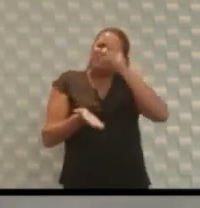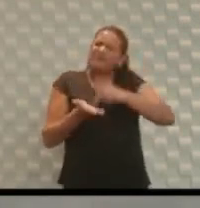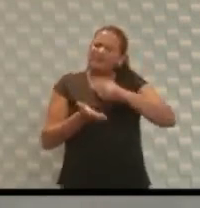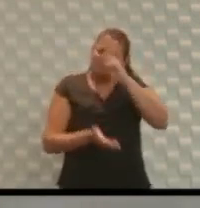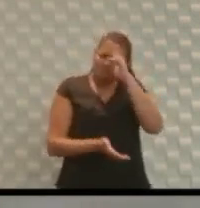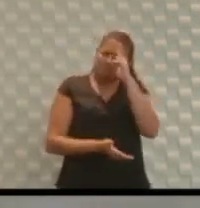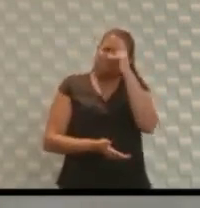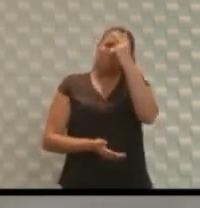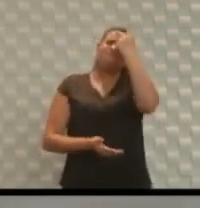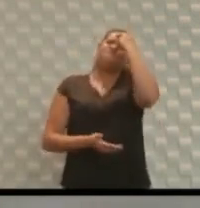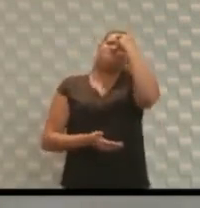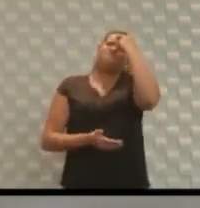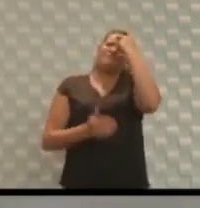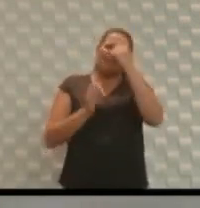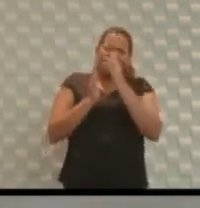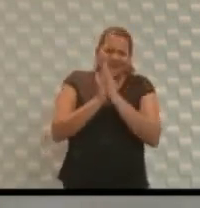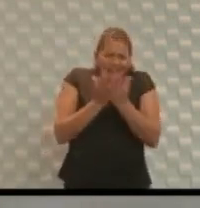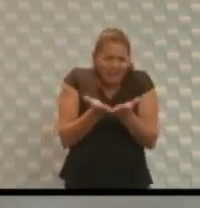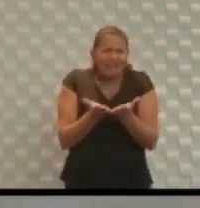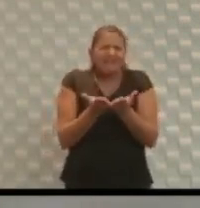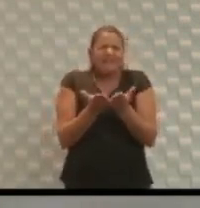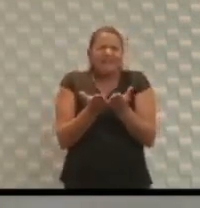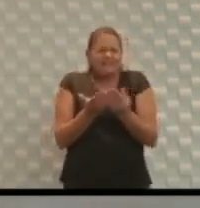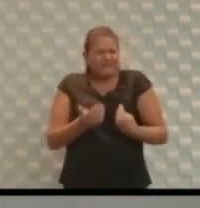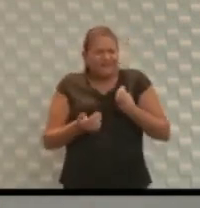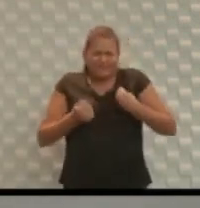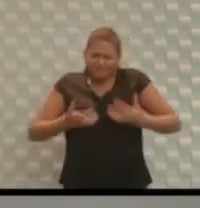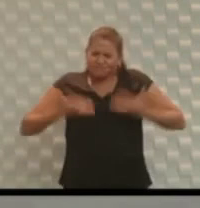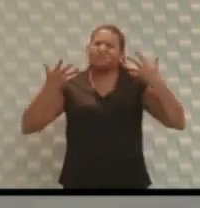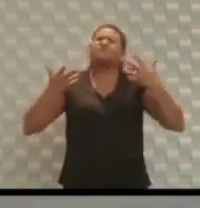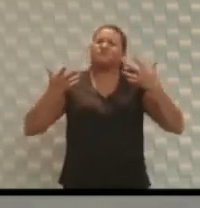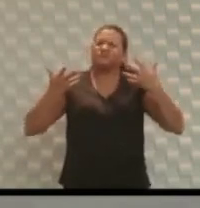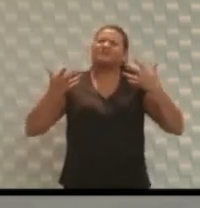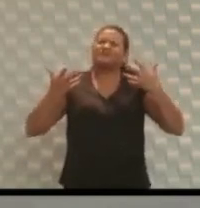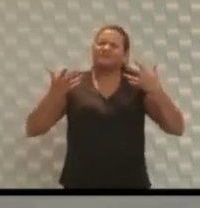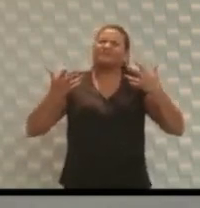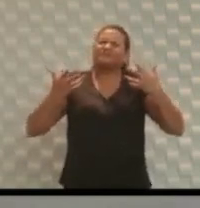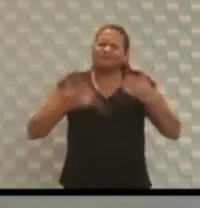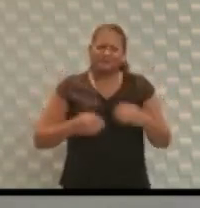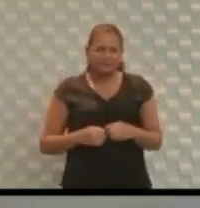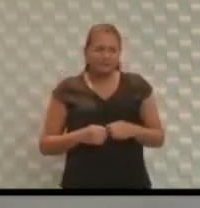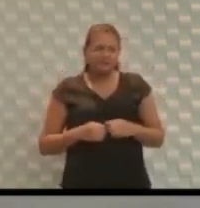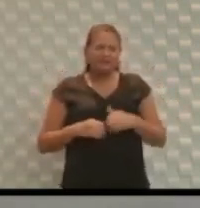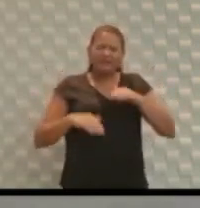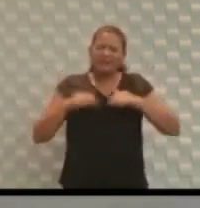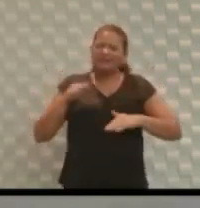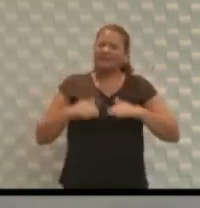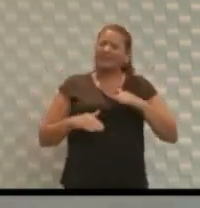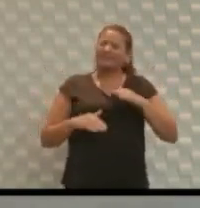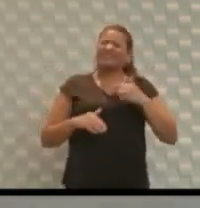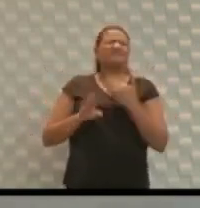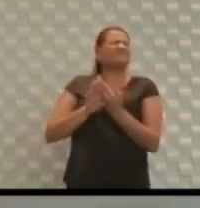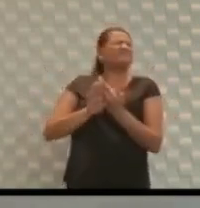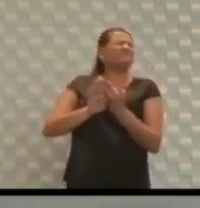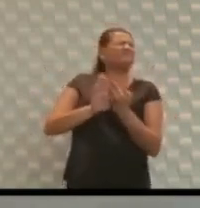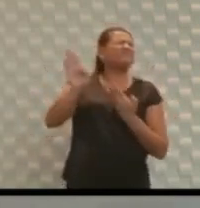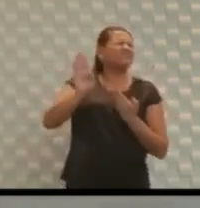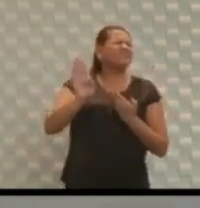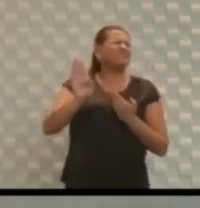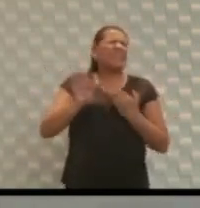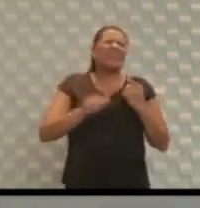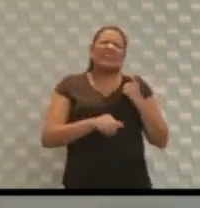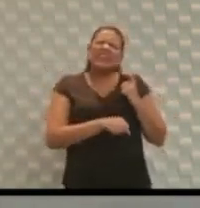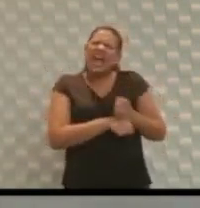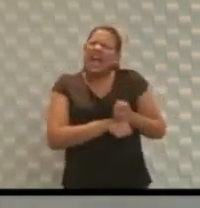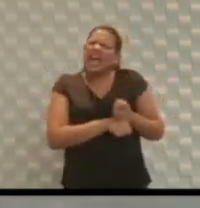Deus. Ora, halabashuri, kansima, harararalabas. Quebra toda a frieza, toda a dureza de coração